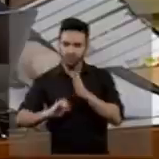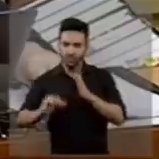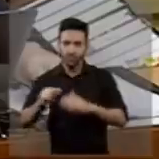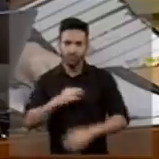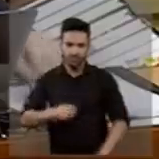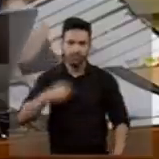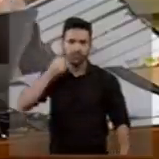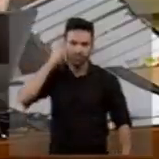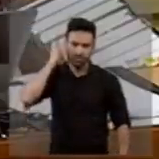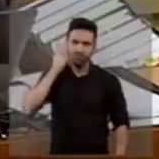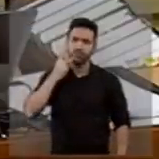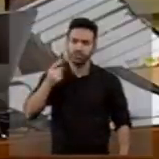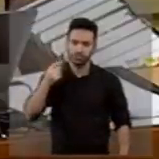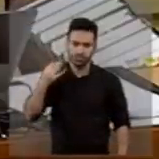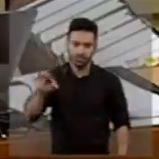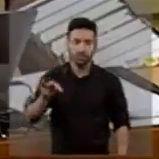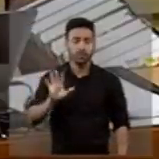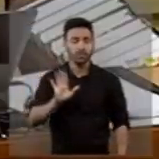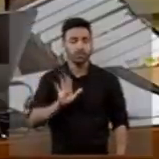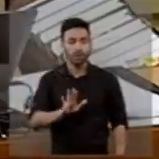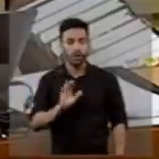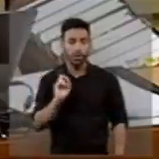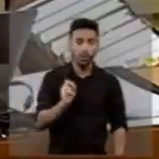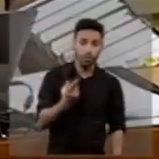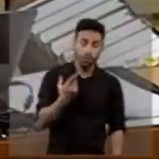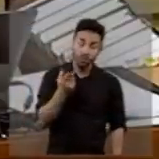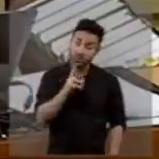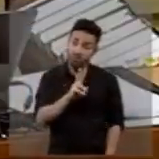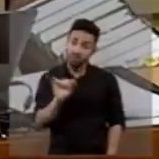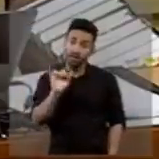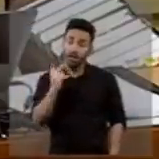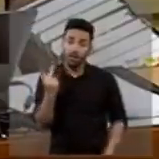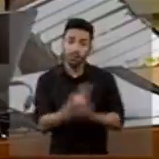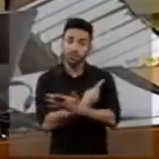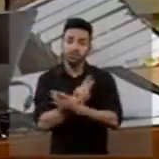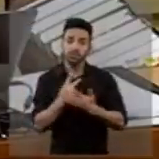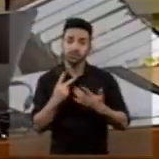ministro Alexandre de Moraes, ou então nós vamos criar,